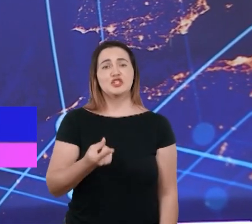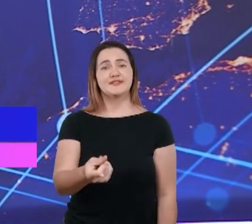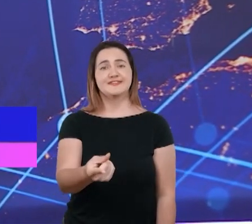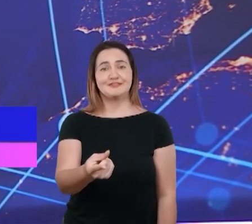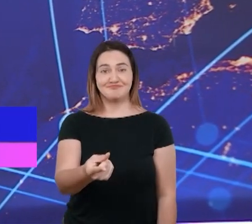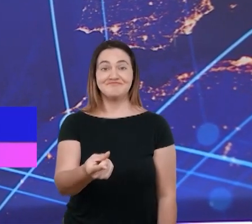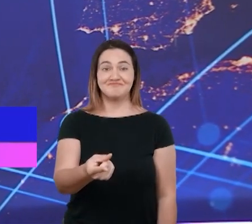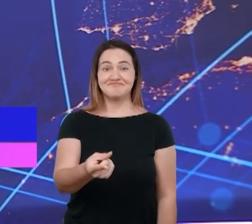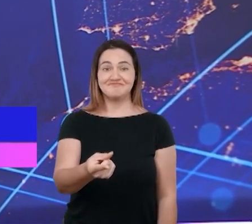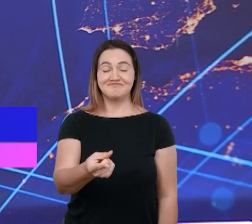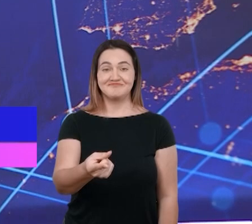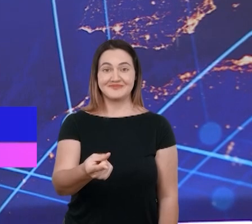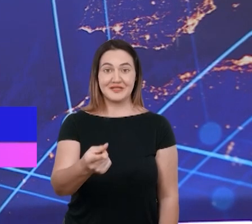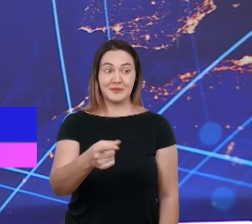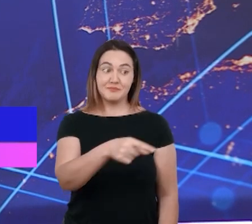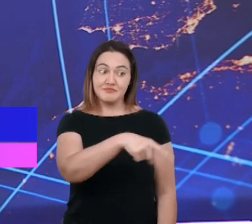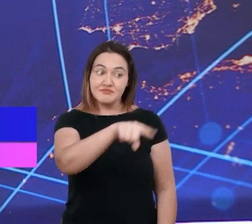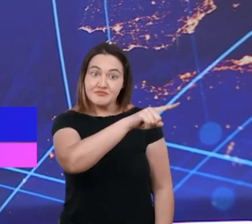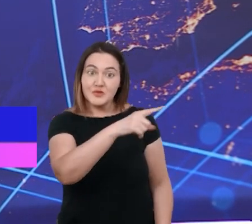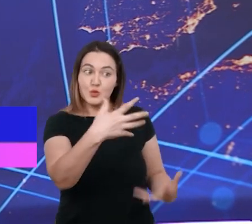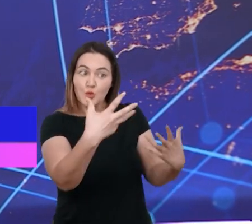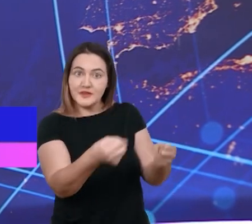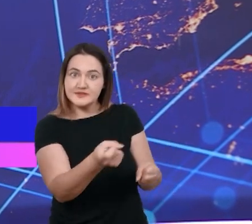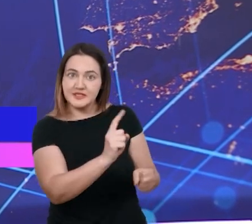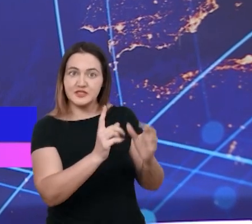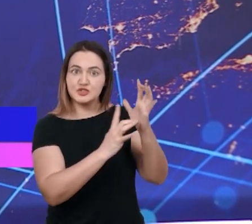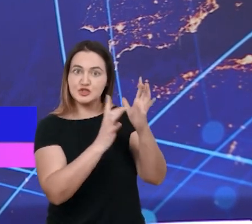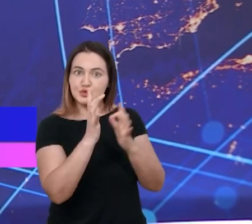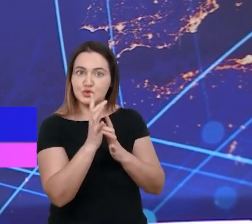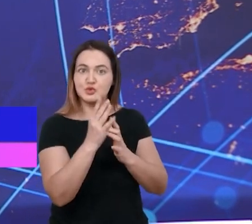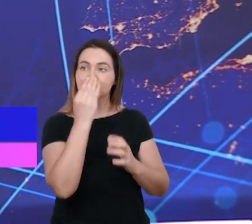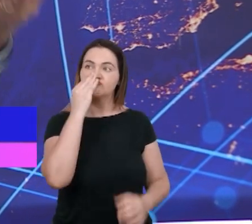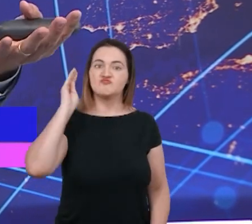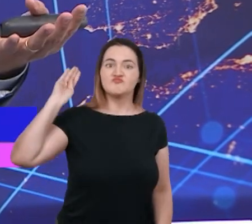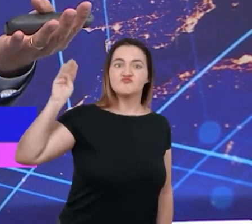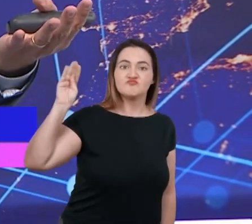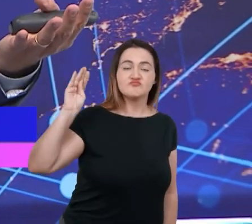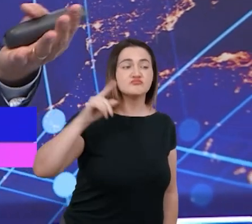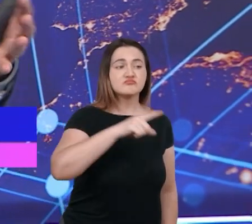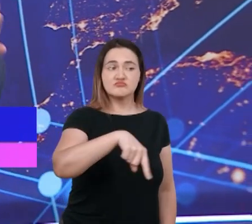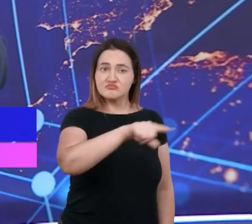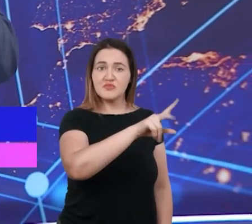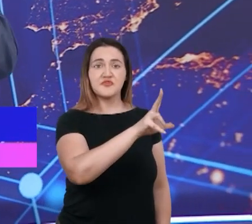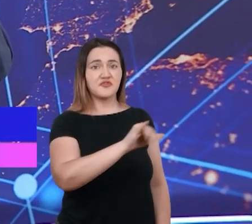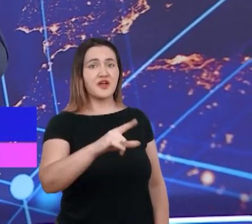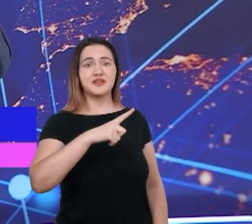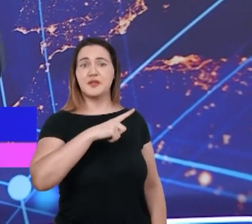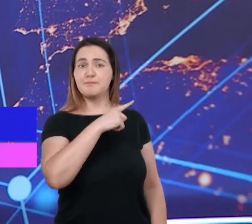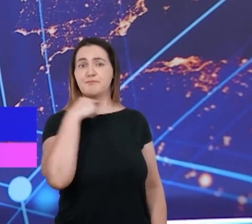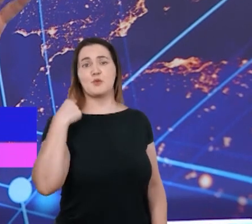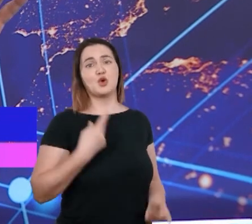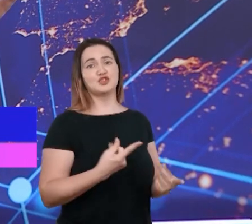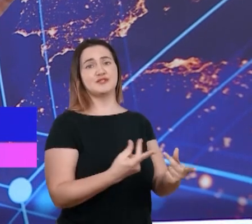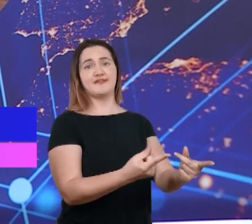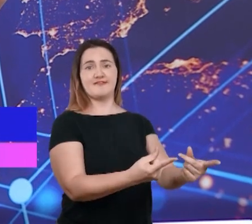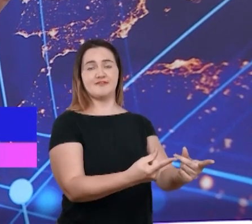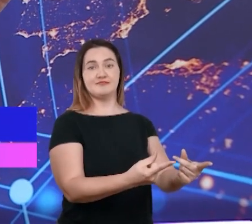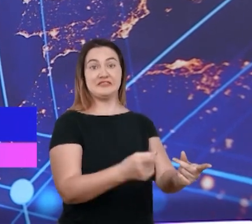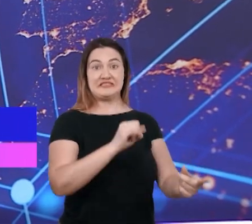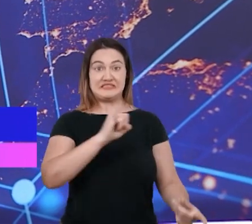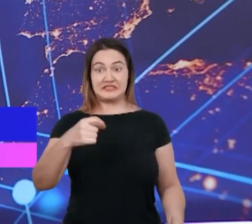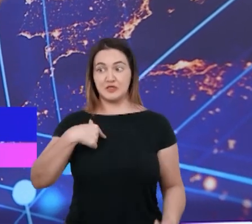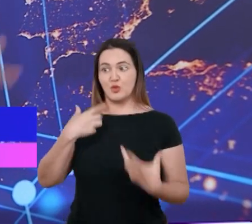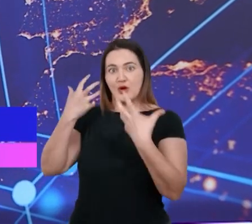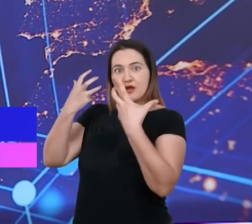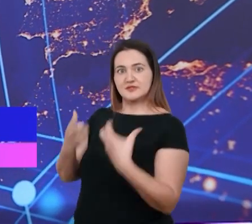não aceitam Jesus terão que enfrentar. Quem aceita, quem ouve a voz do Senhor, esses não terão que passar pelo